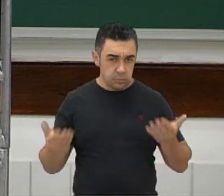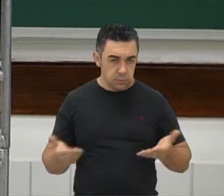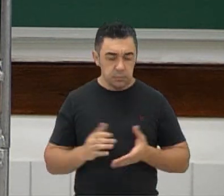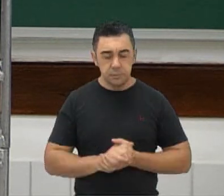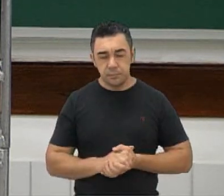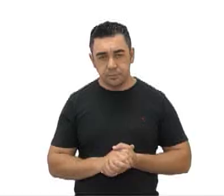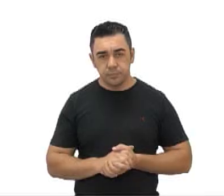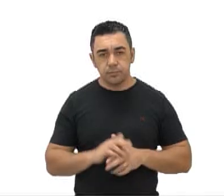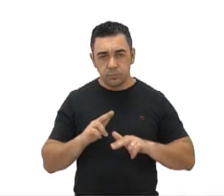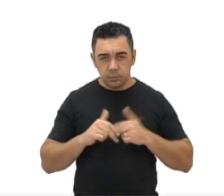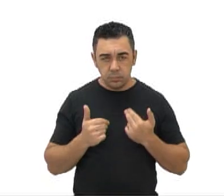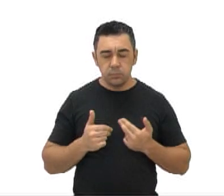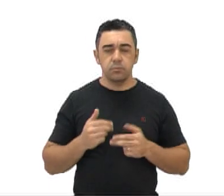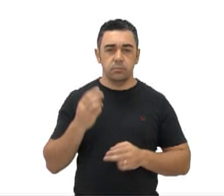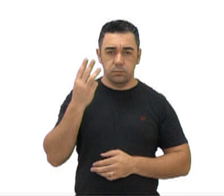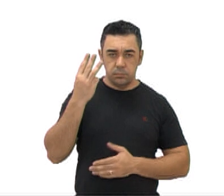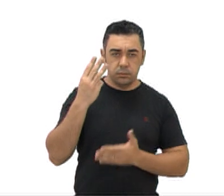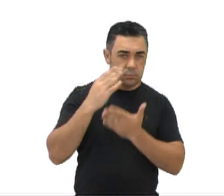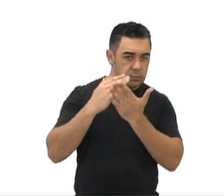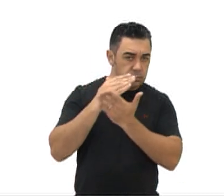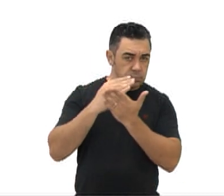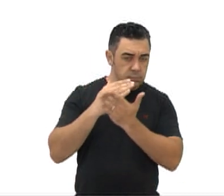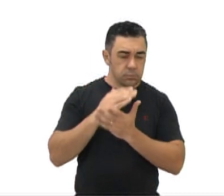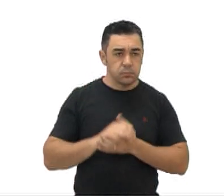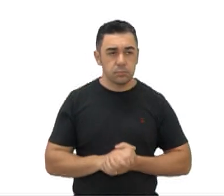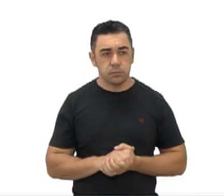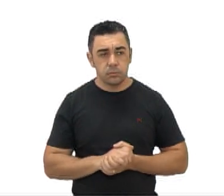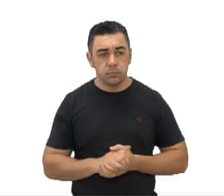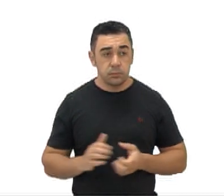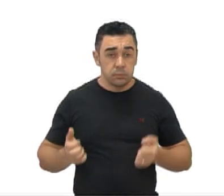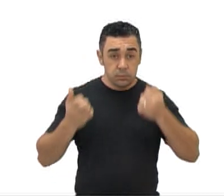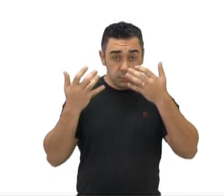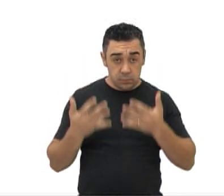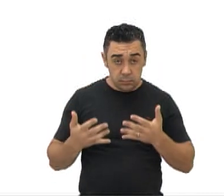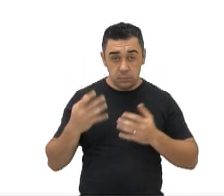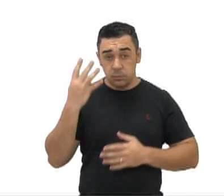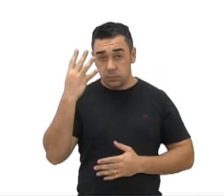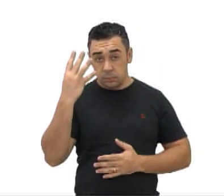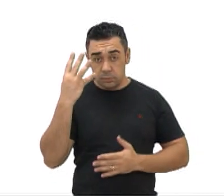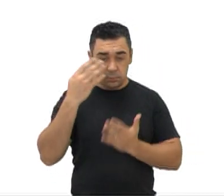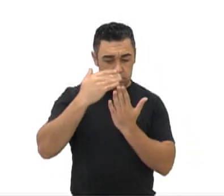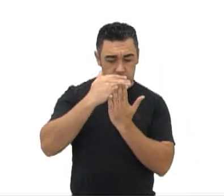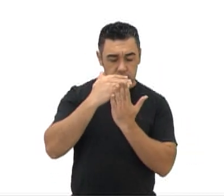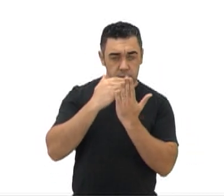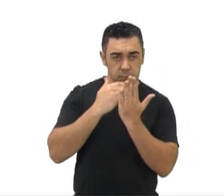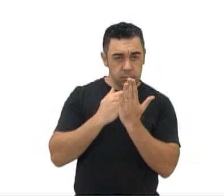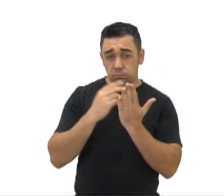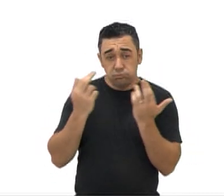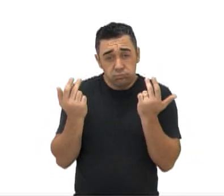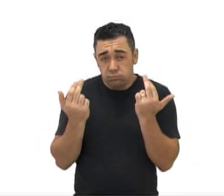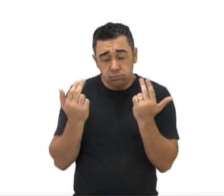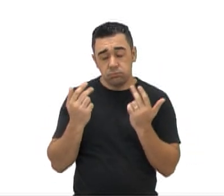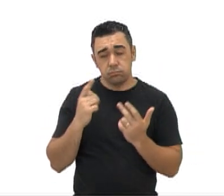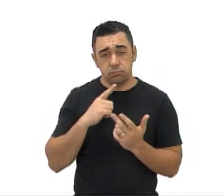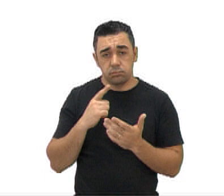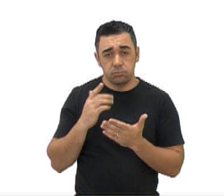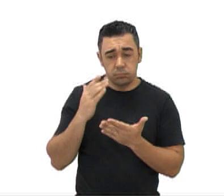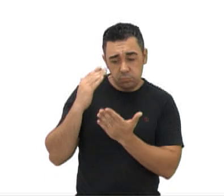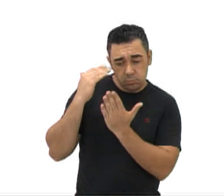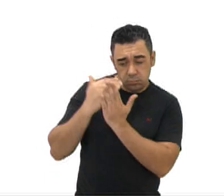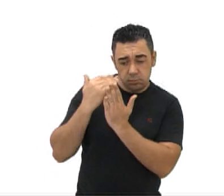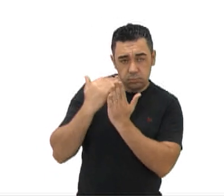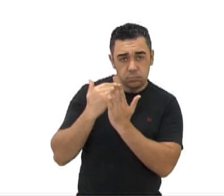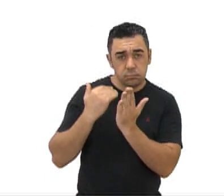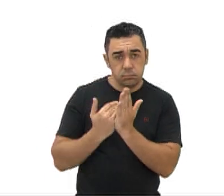a terça parte de um número. E quando ele fala a quarta parte de um número? É a mesma situação. Então você